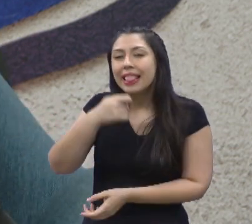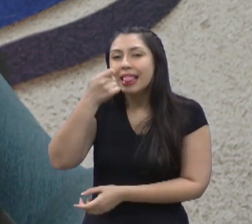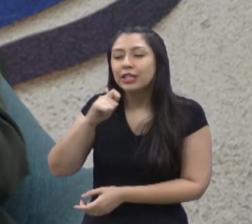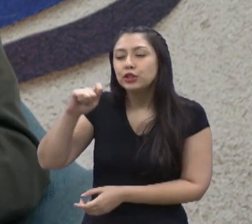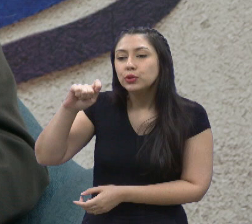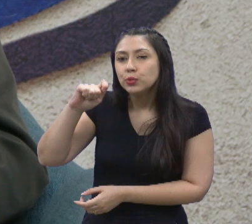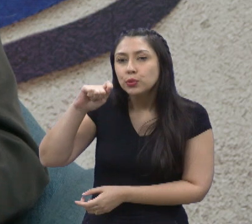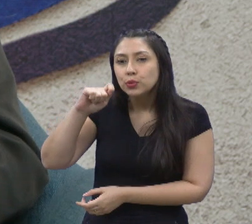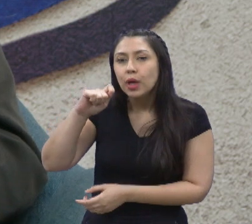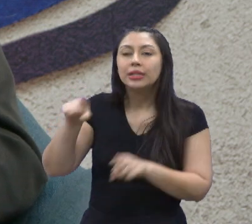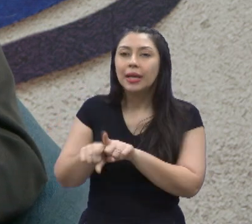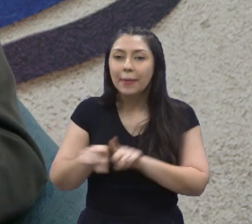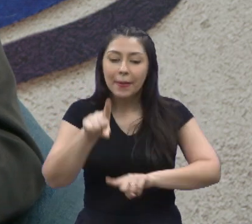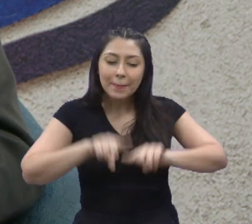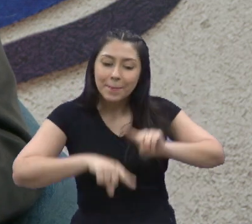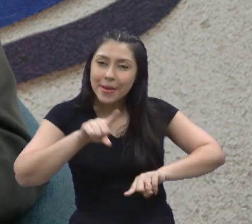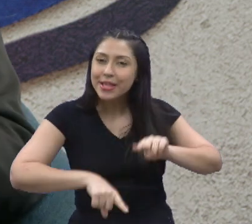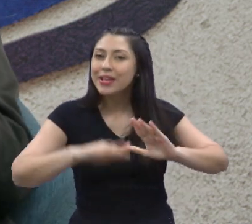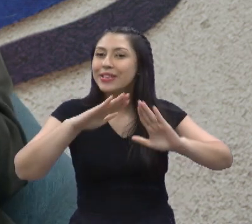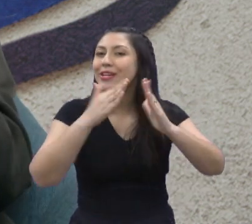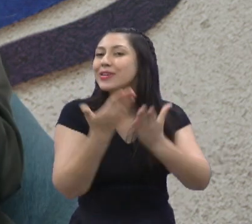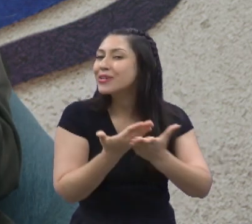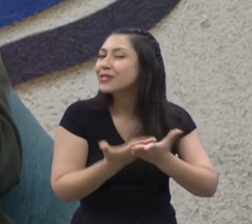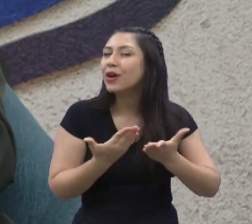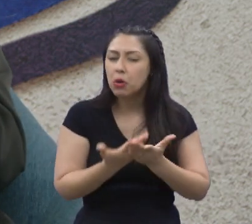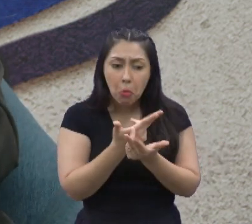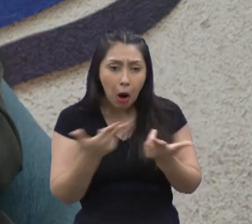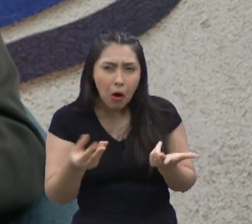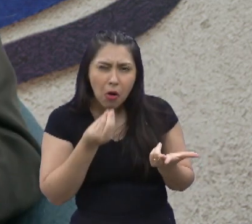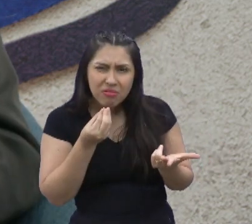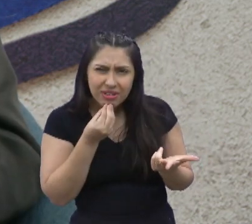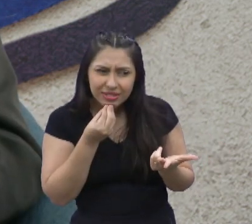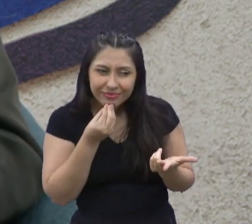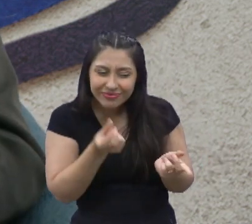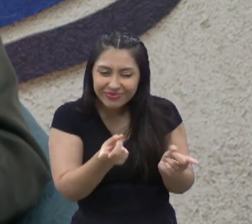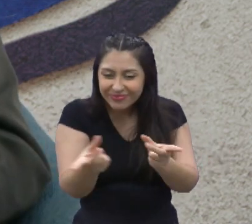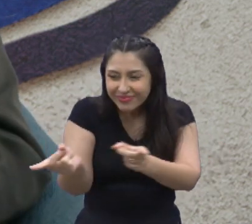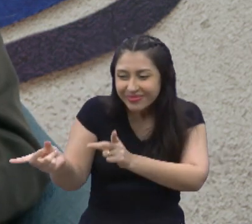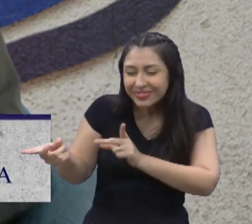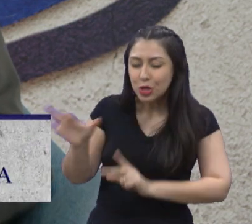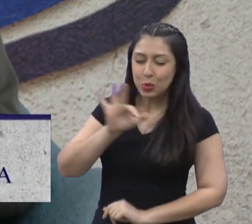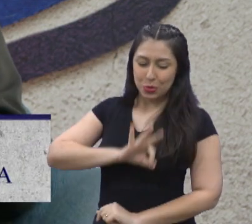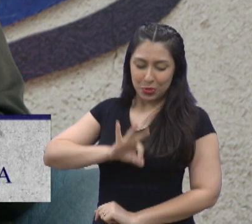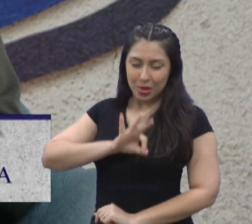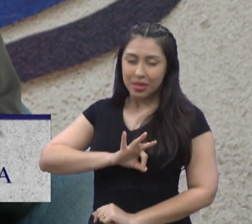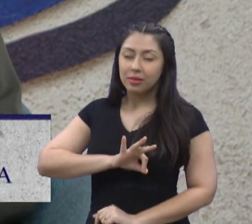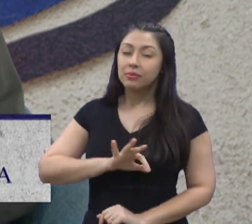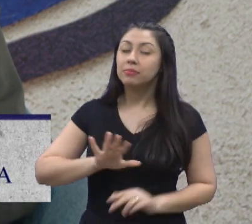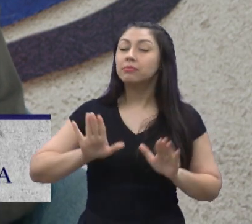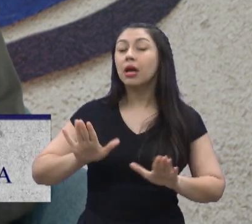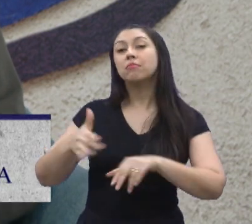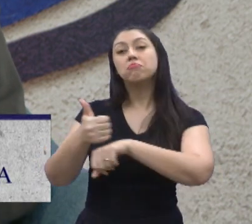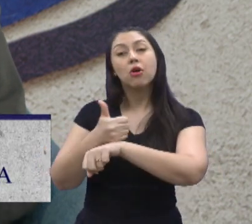vendia material na escola, enfim. Então, tudo que eu podia ter de alguma forma uma renda maior, eu fazia. Agora,